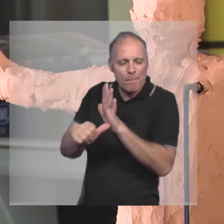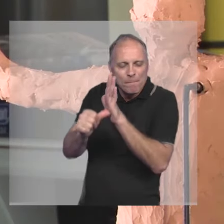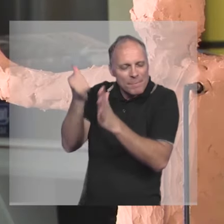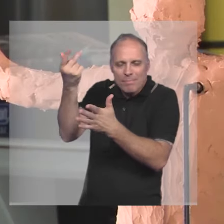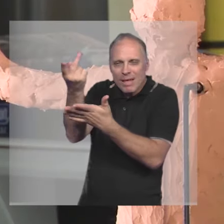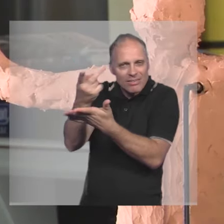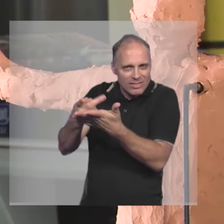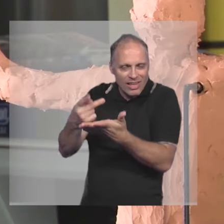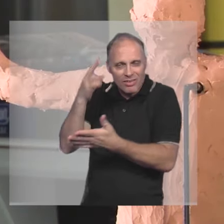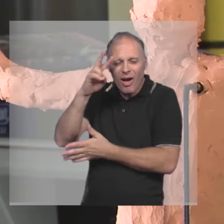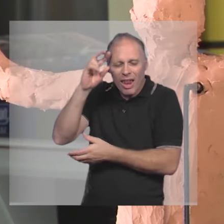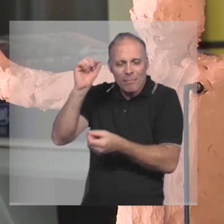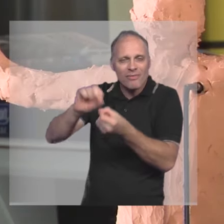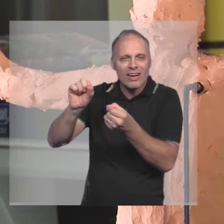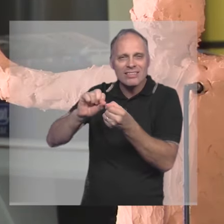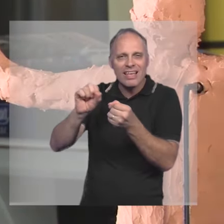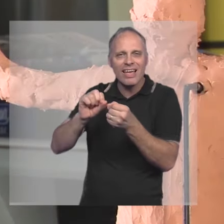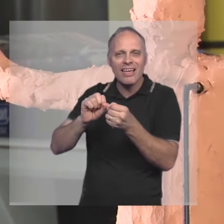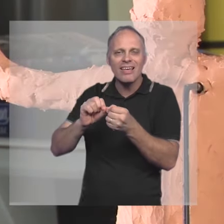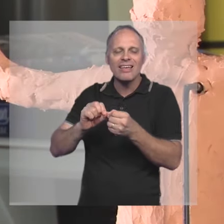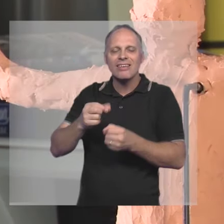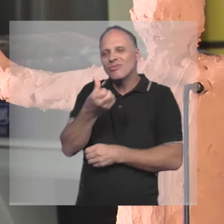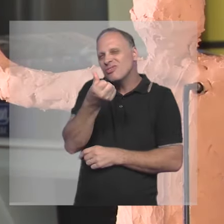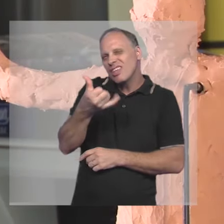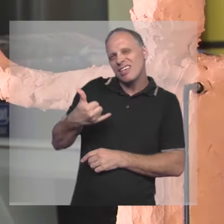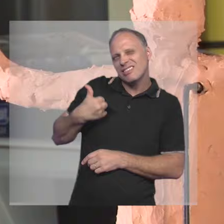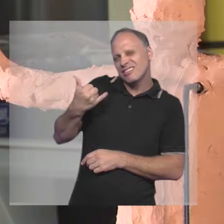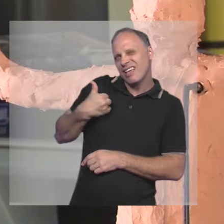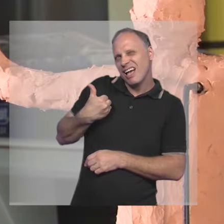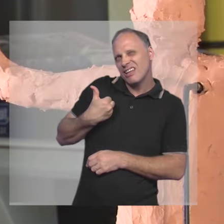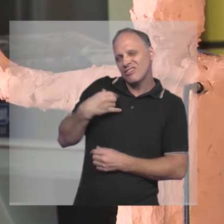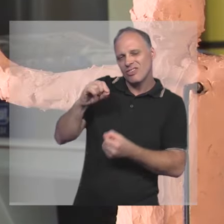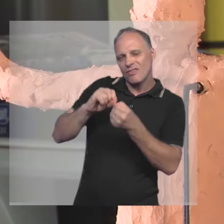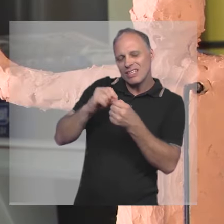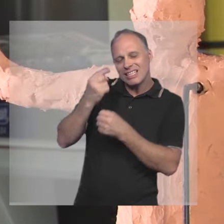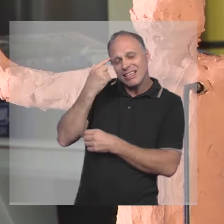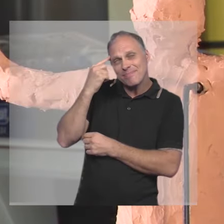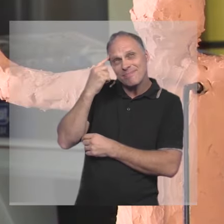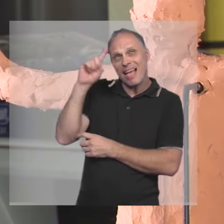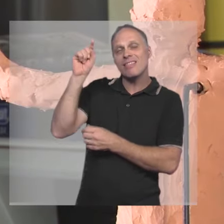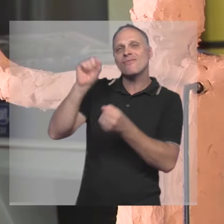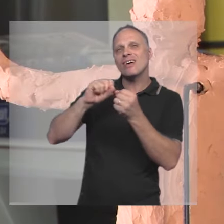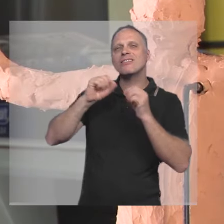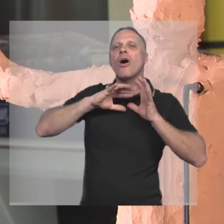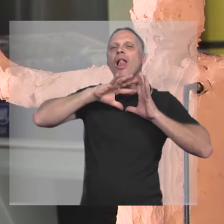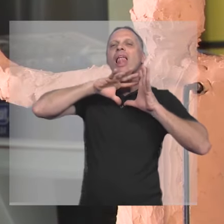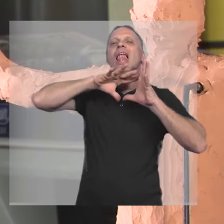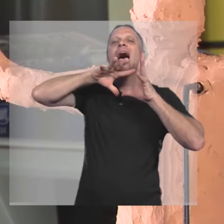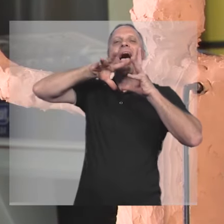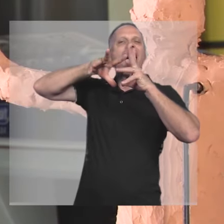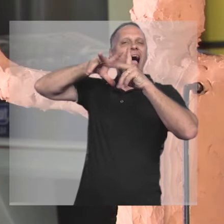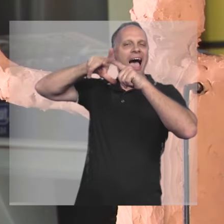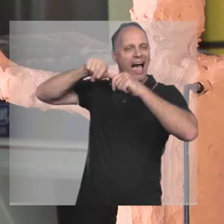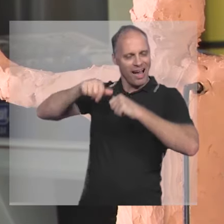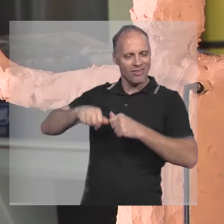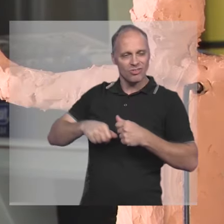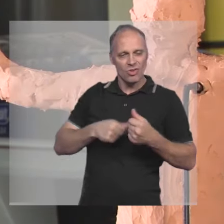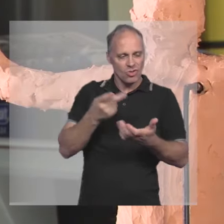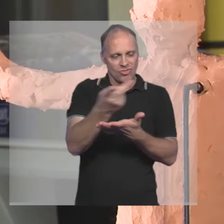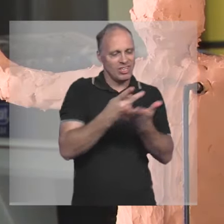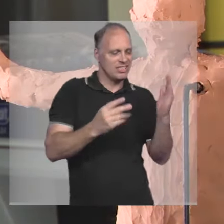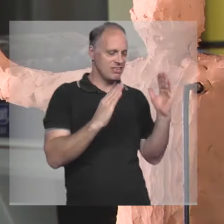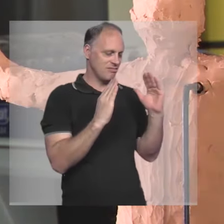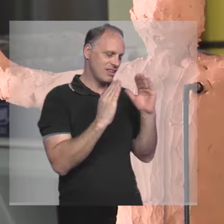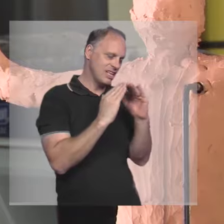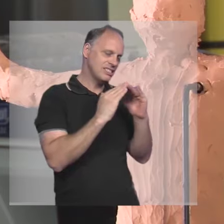primeiro desenho assim, que eu lembro de ter feito foi com 6 anos, que eu inventei de desenhar um leão. Enquanto a criançada tá